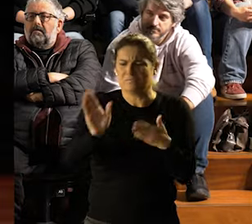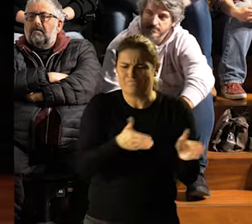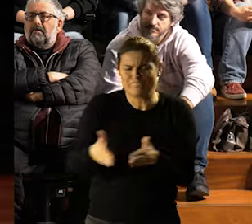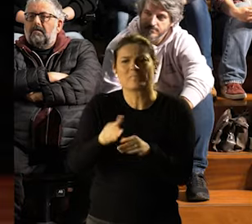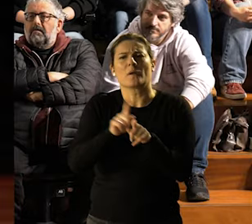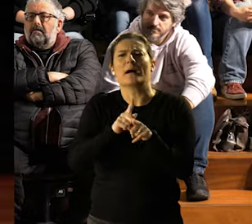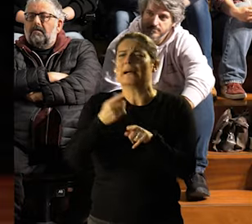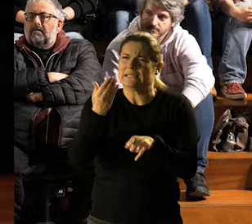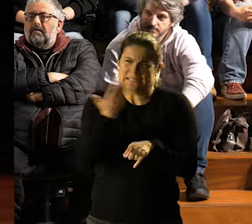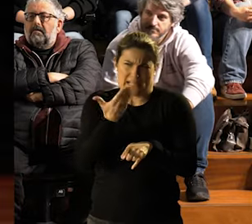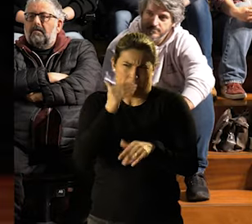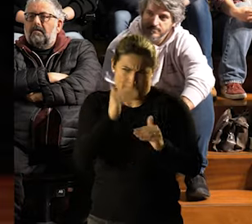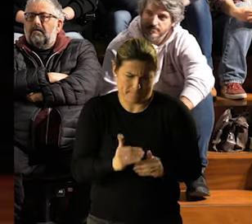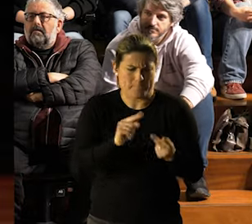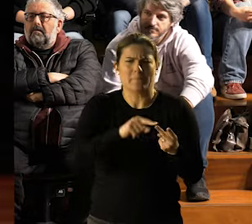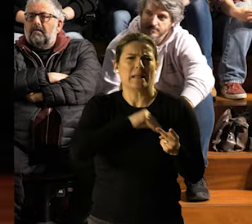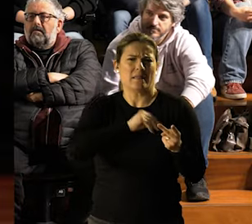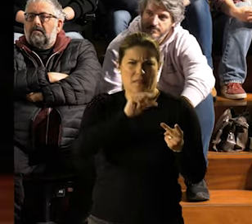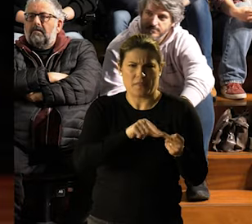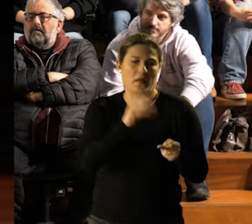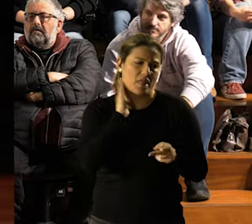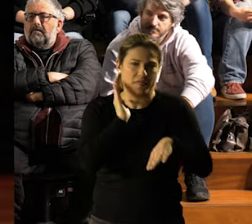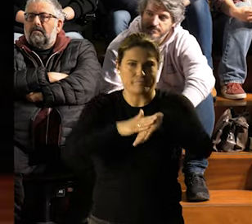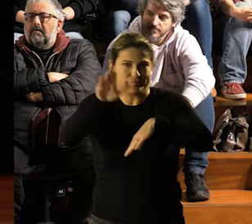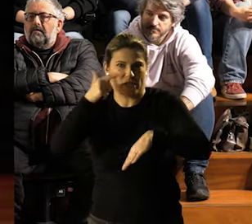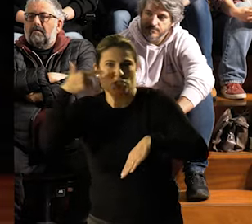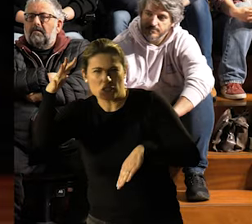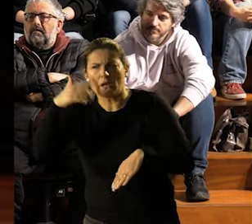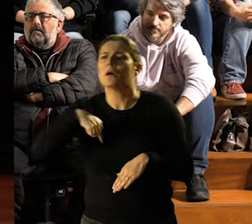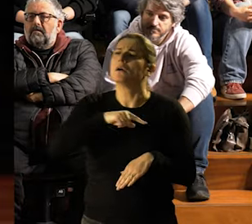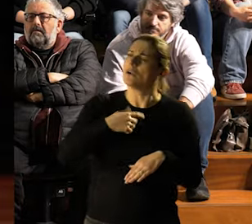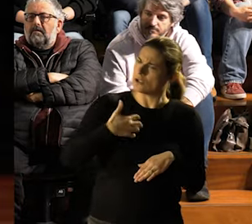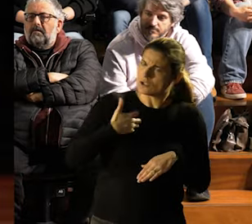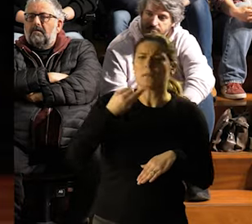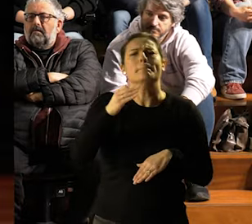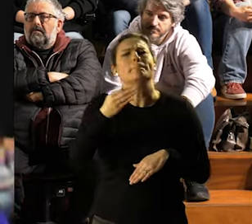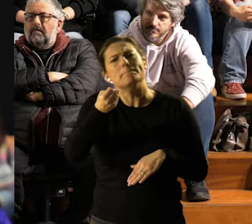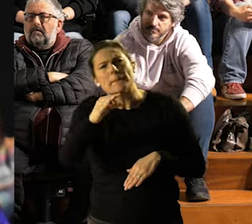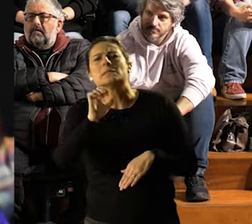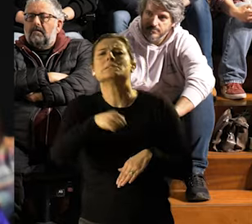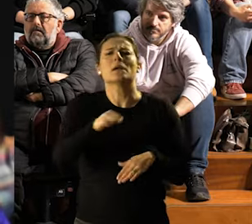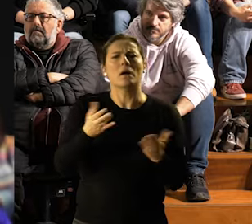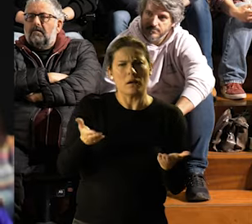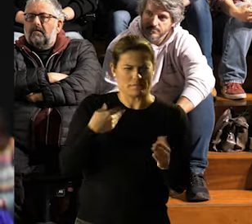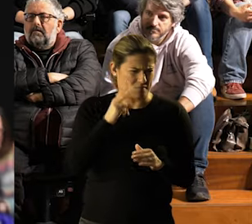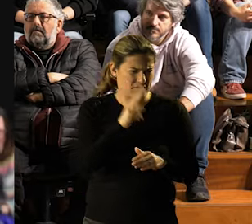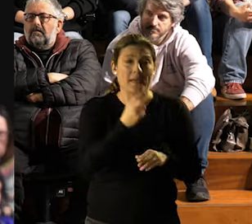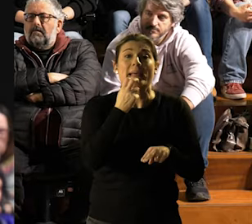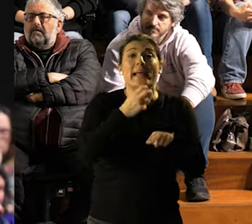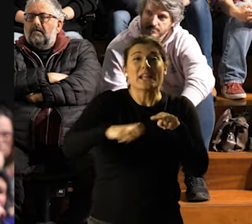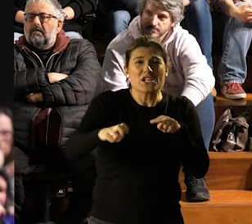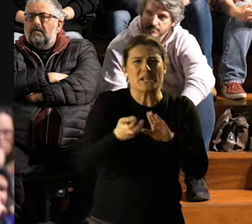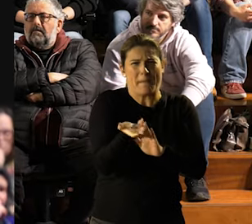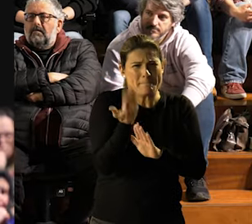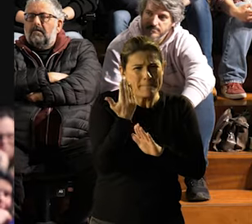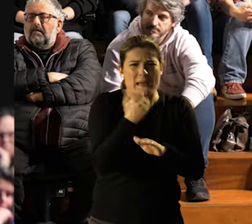baixo e poucos direitos que têm que emigrar nós não deveríamos estar chateados com o partido socialista quando olhamos para a pobreza energética no